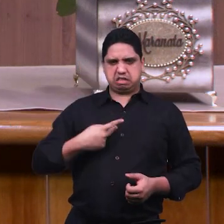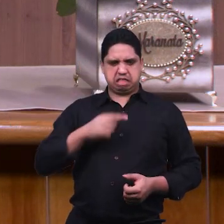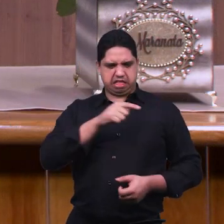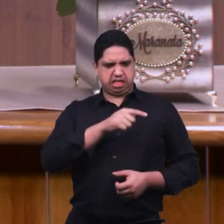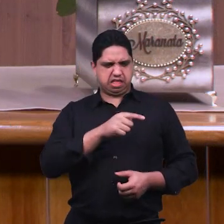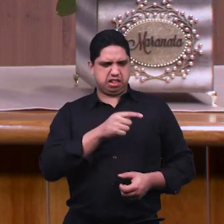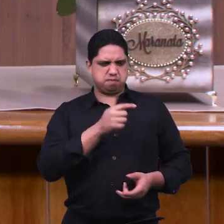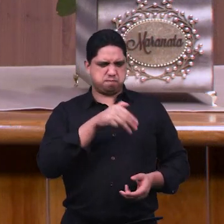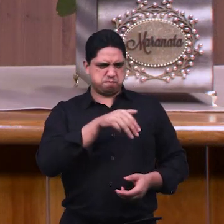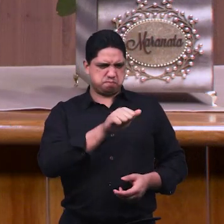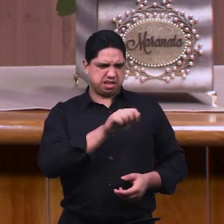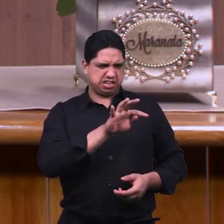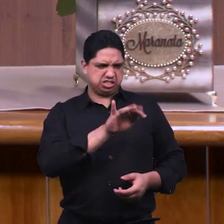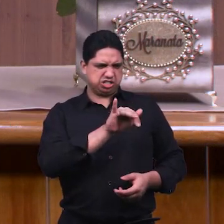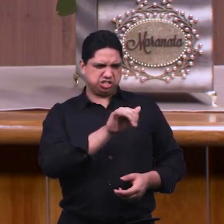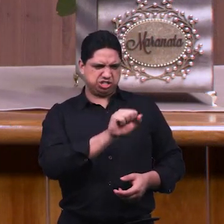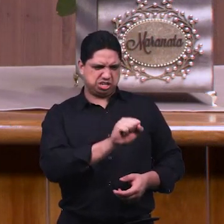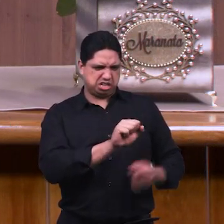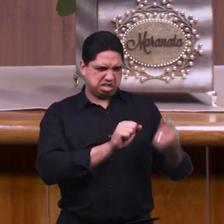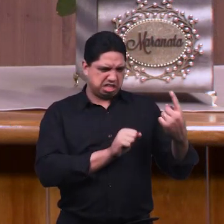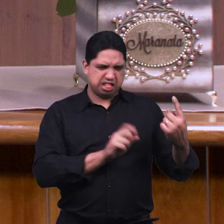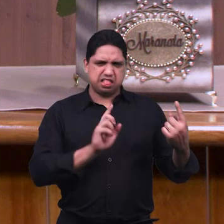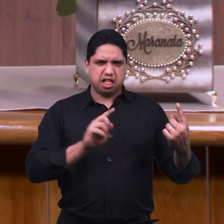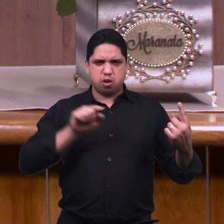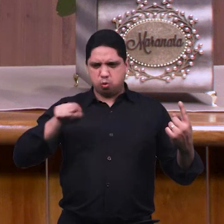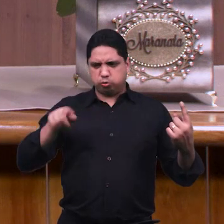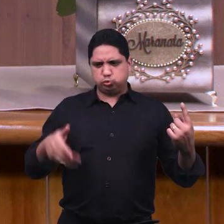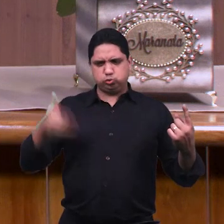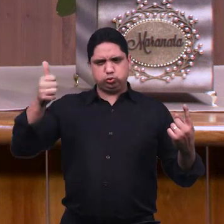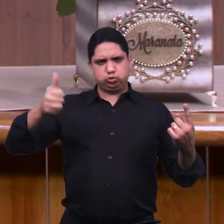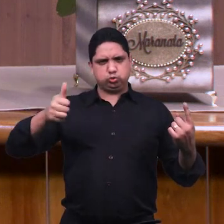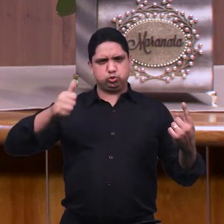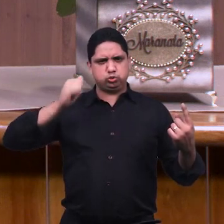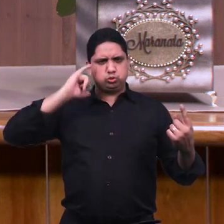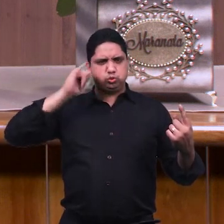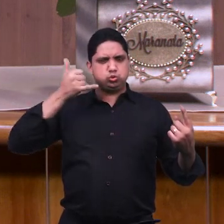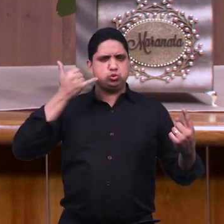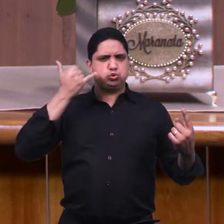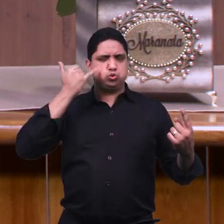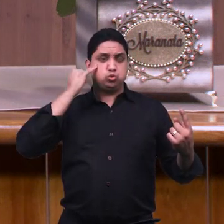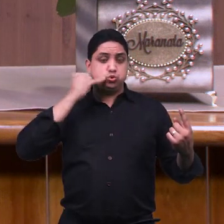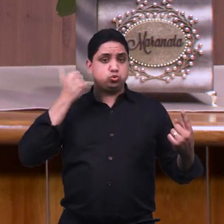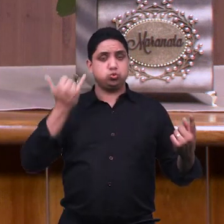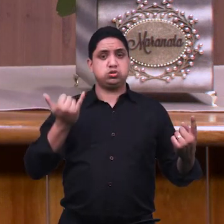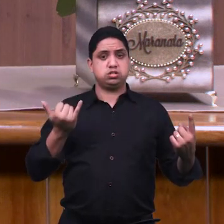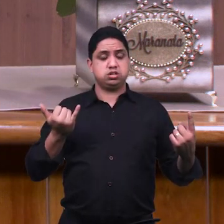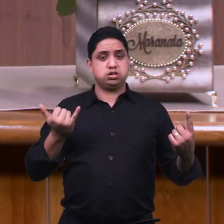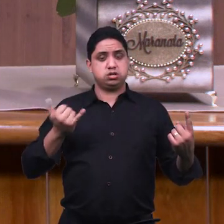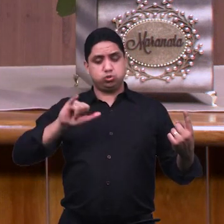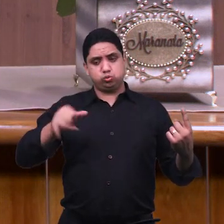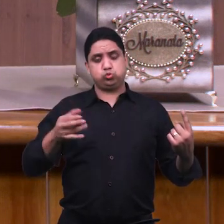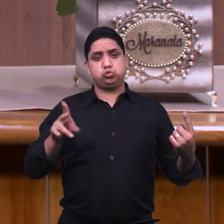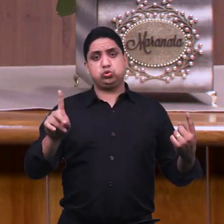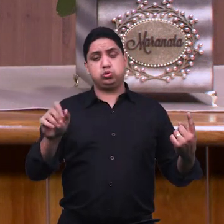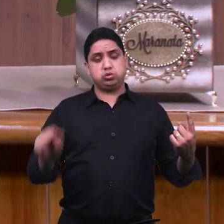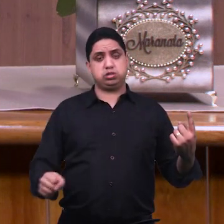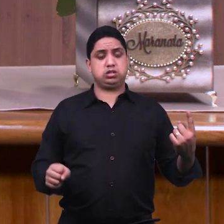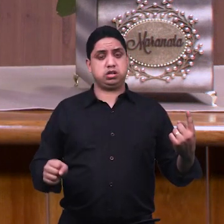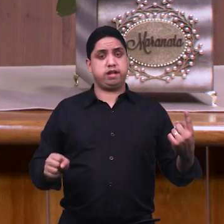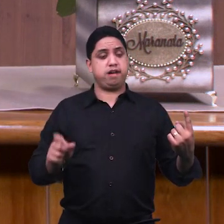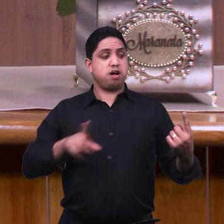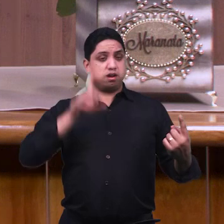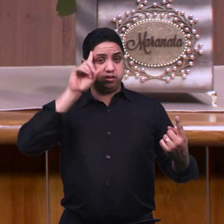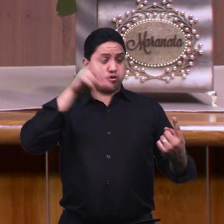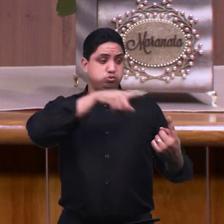um homem justo como esse, mas escolheu. Tinha que ser José, né, um homem justo como esse, chamado de justo, mas o Senhor escolheu Matias. Deus sabe que ele